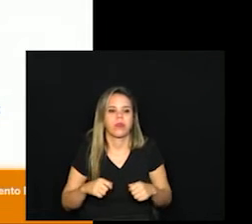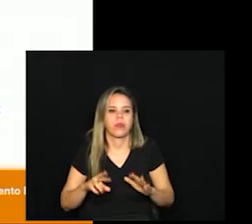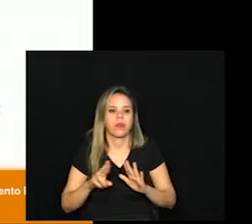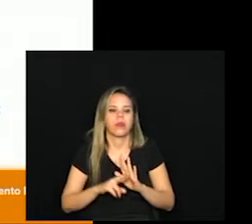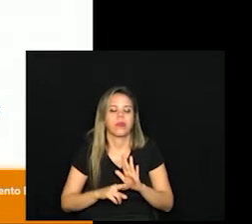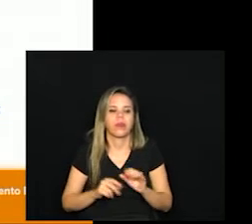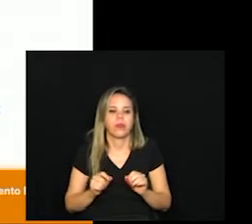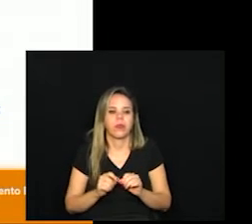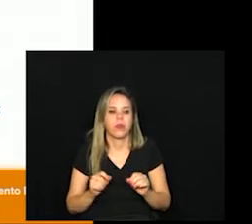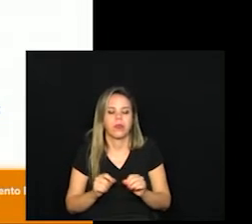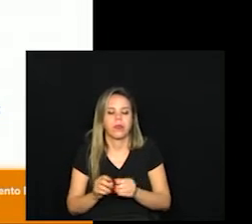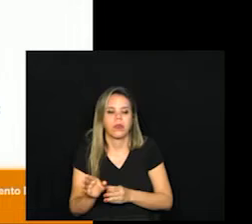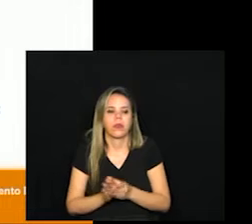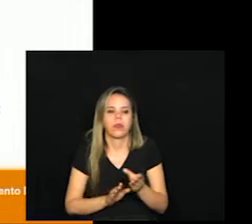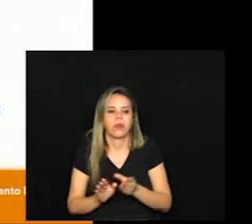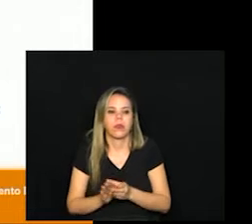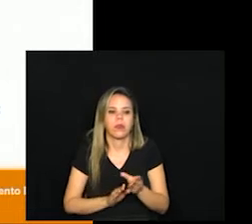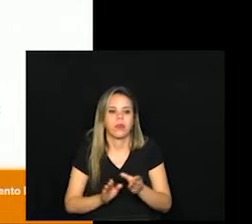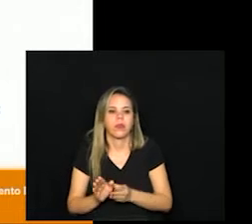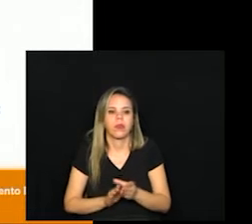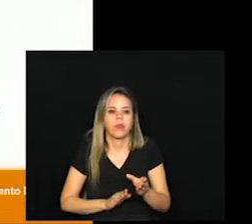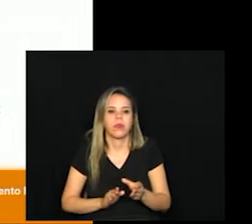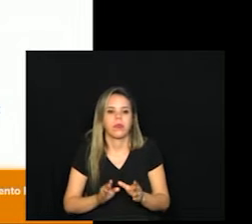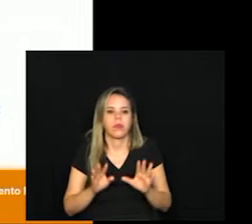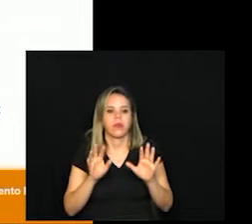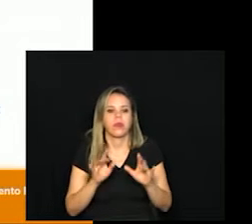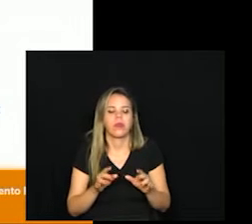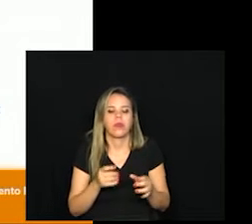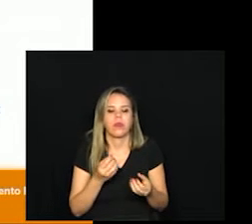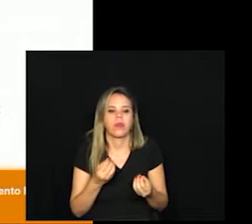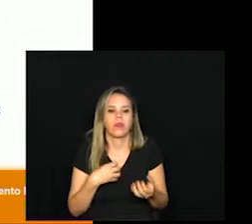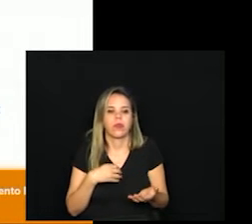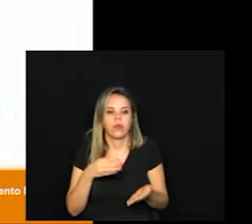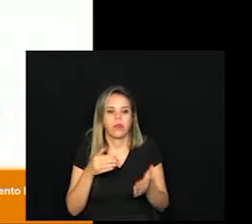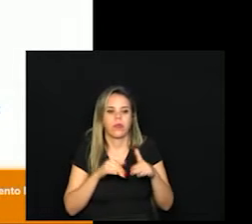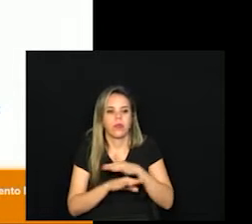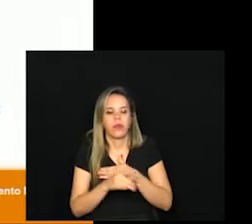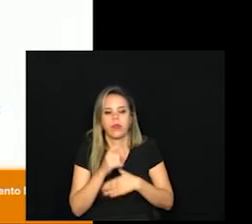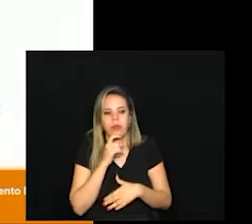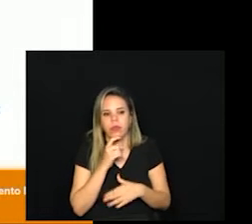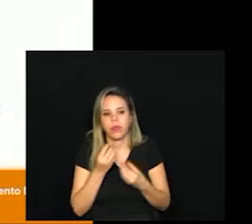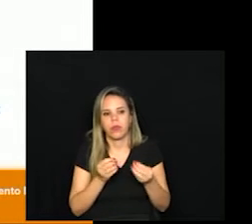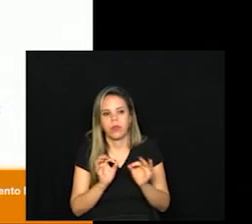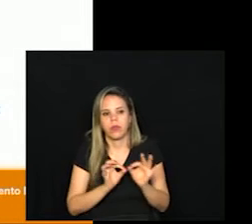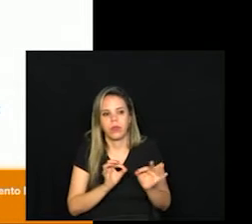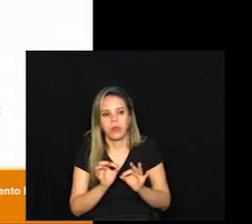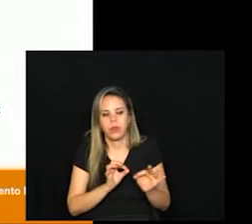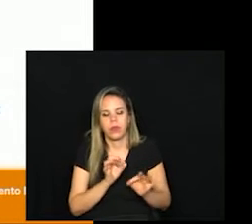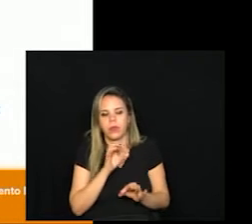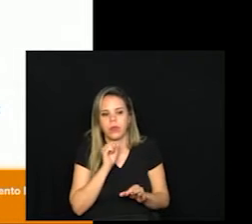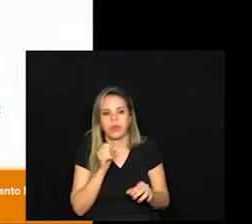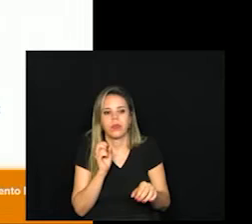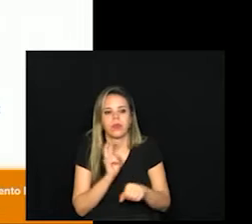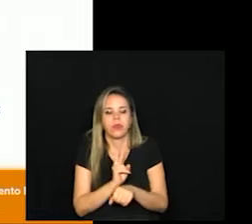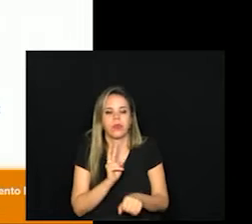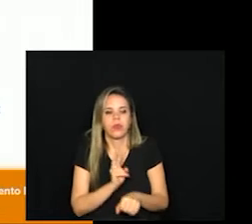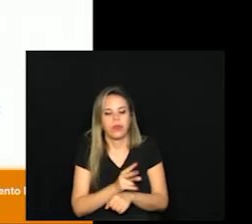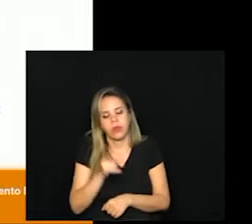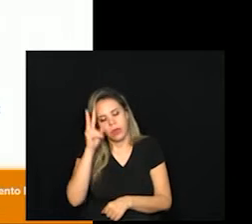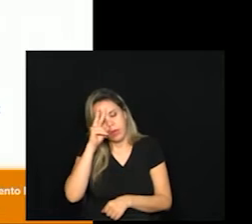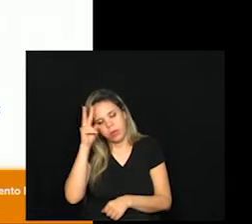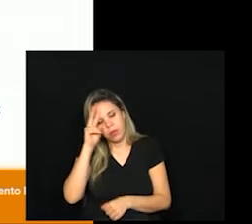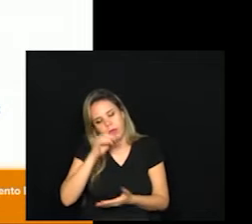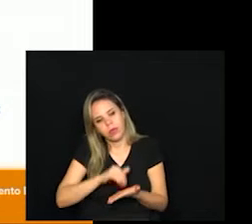mais, inclusive com orientações para a rede de frio, como deve ser feita o acondicionamento. Lembrando também